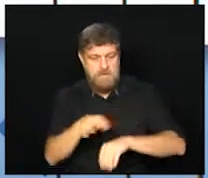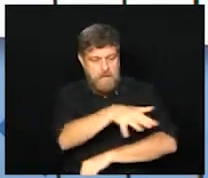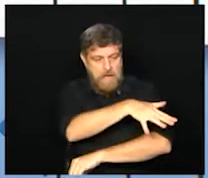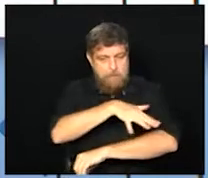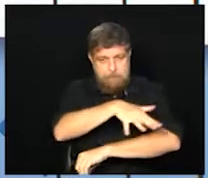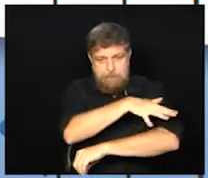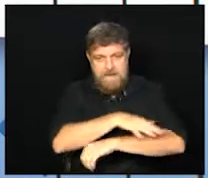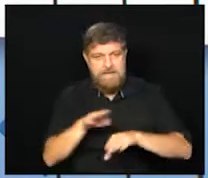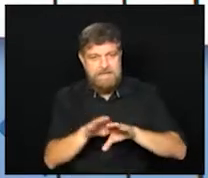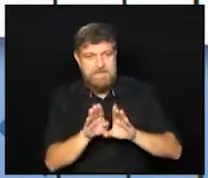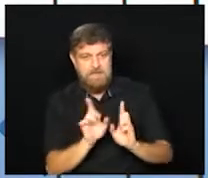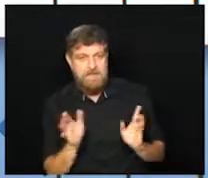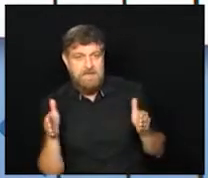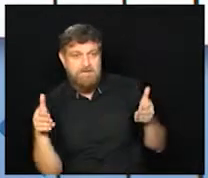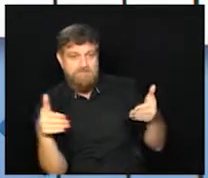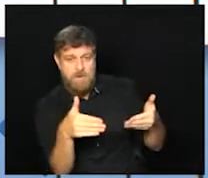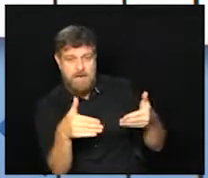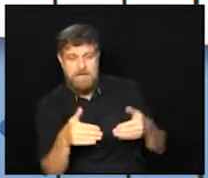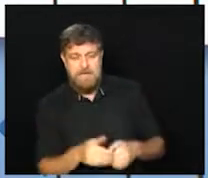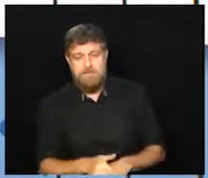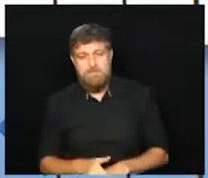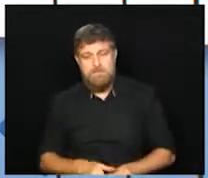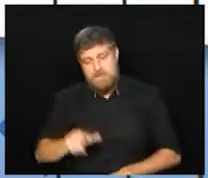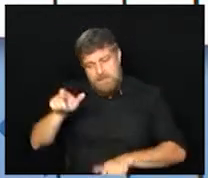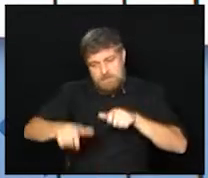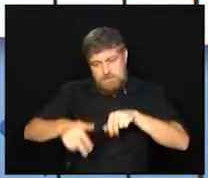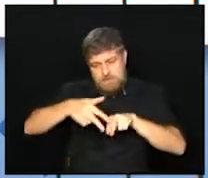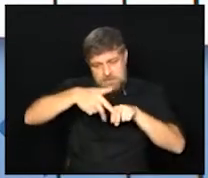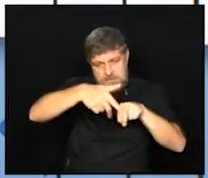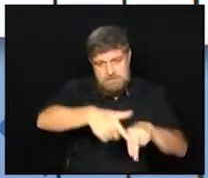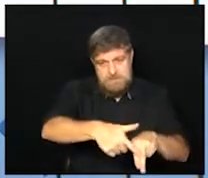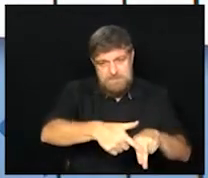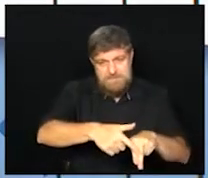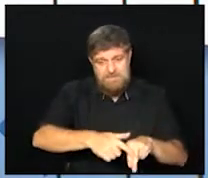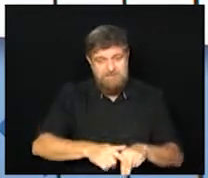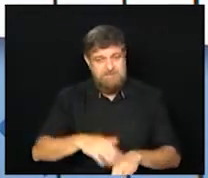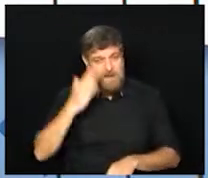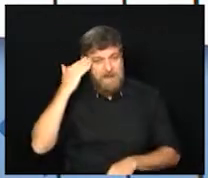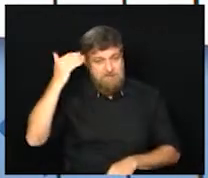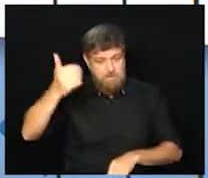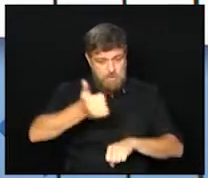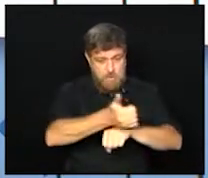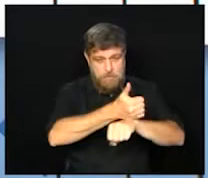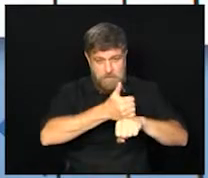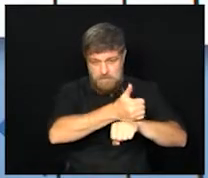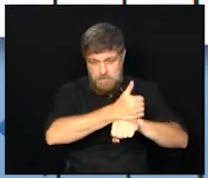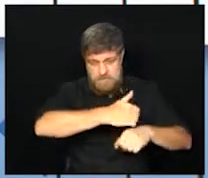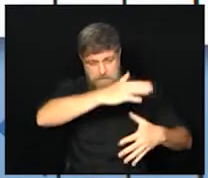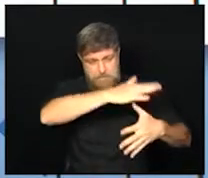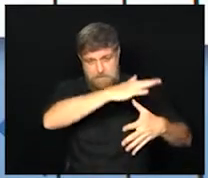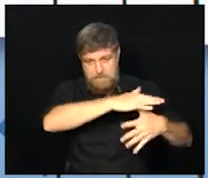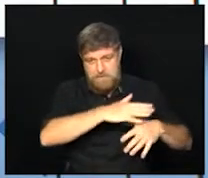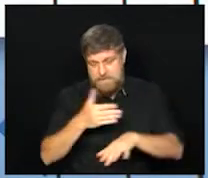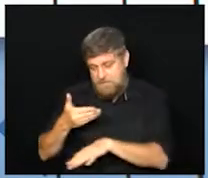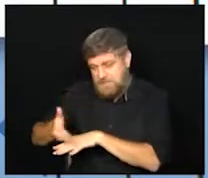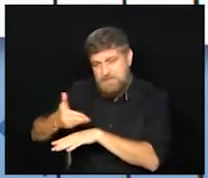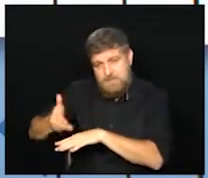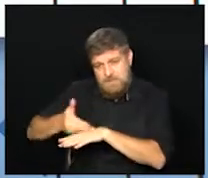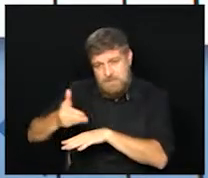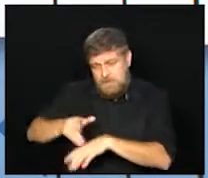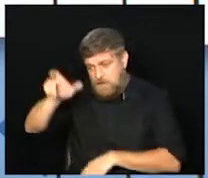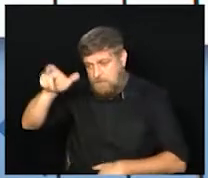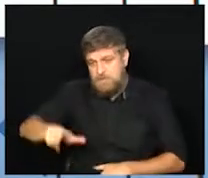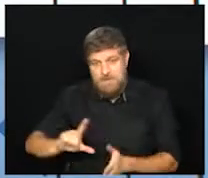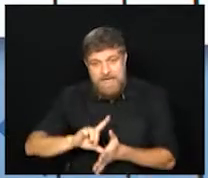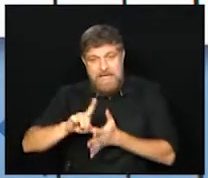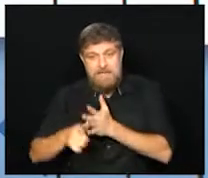Street, destinadas aos skatistas de nível mundial e também na formação de atletas que poderão representar o